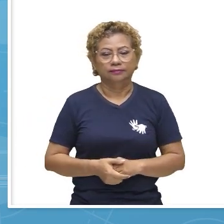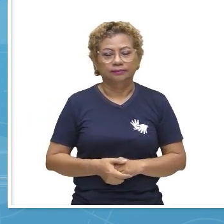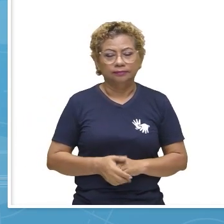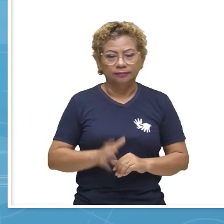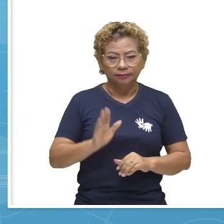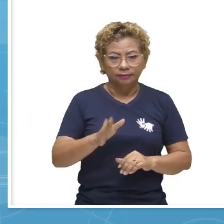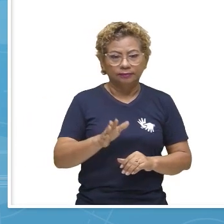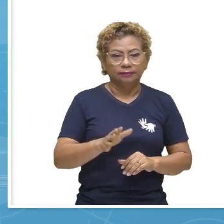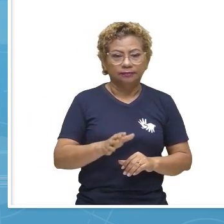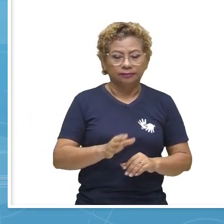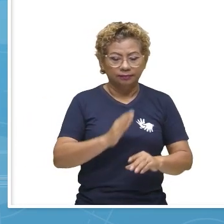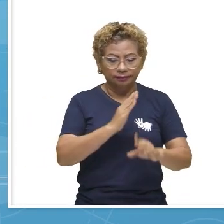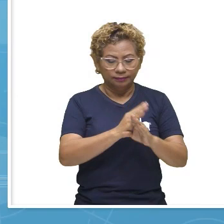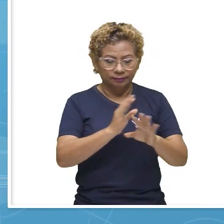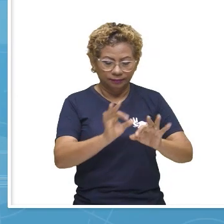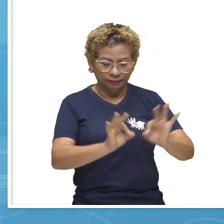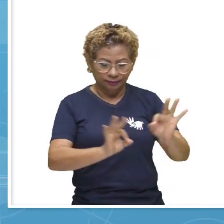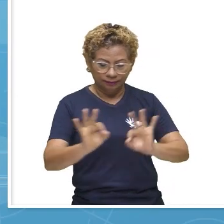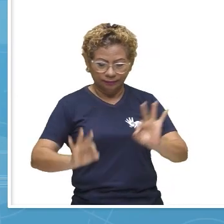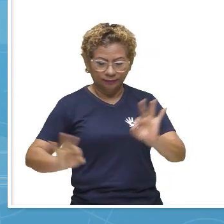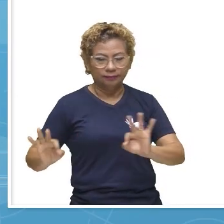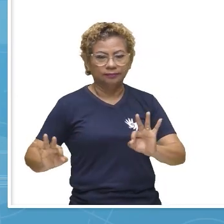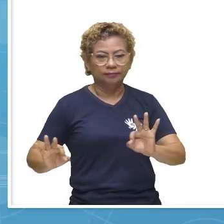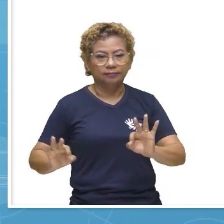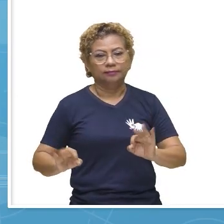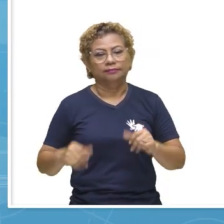isso daí, eu vou chegar...